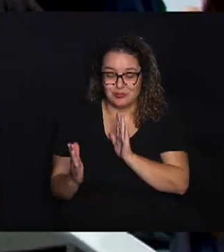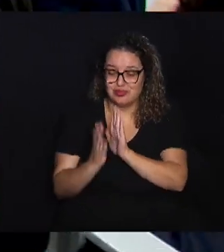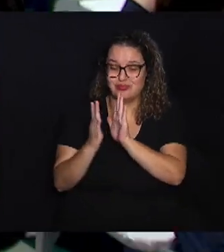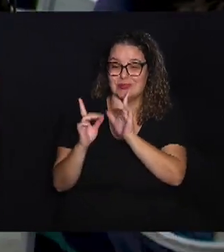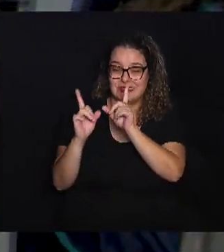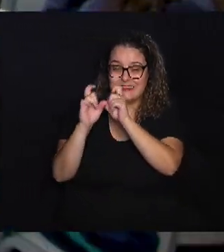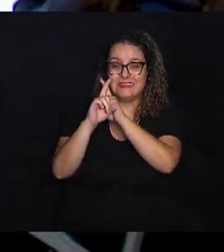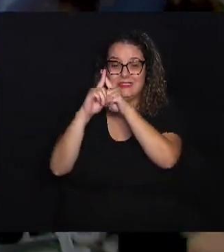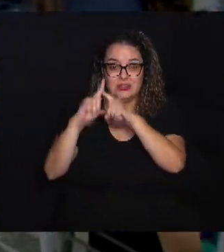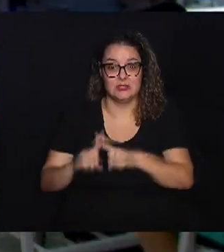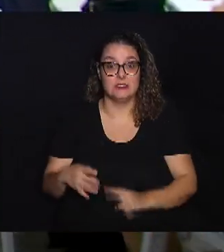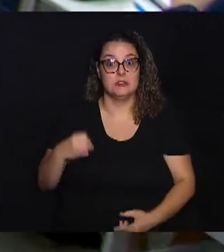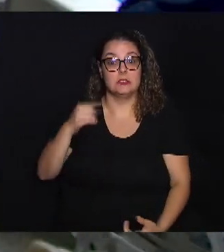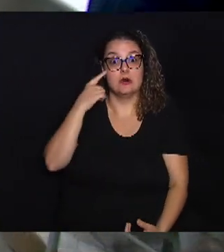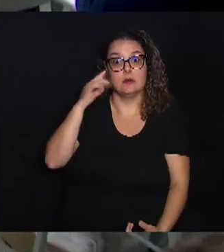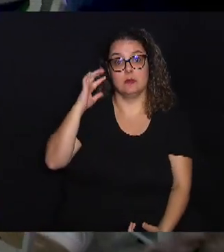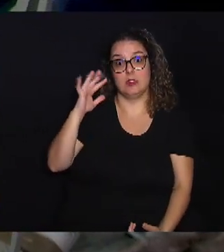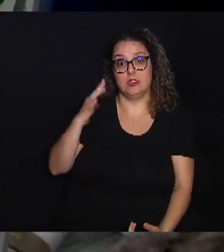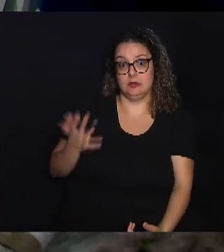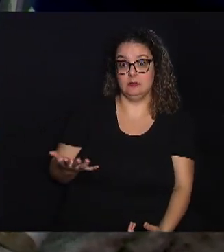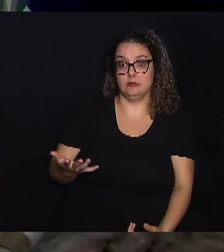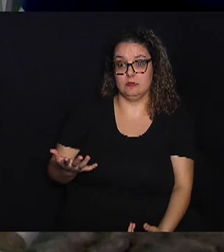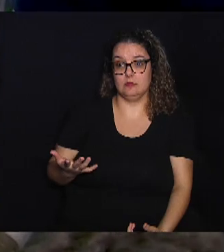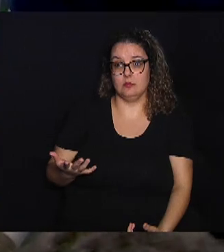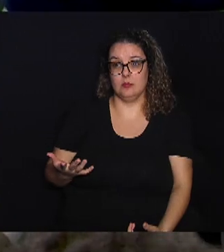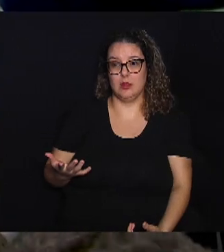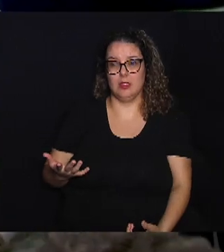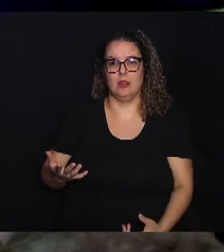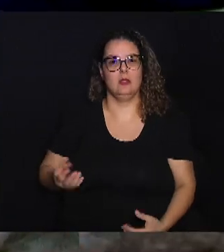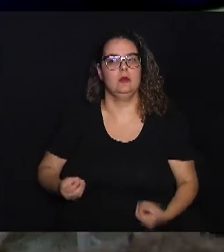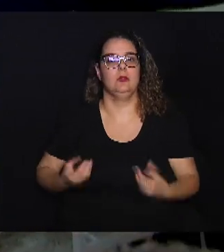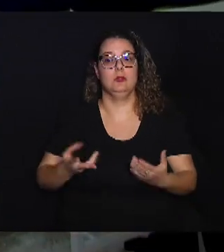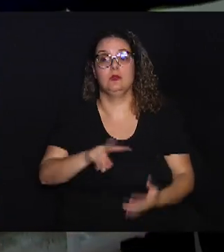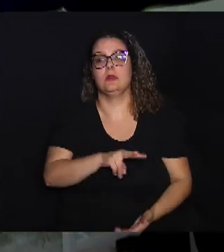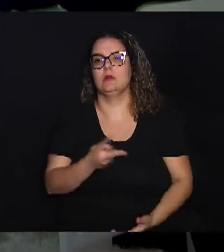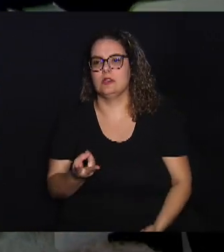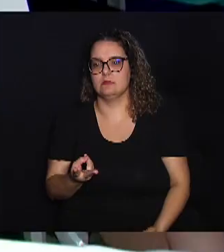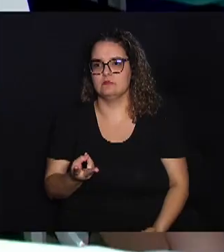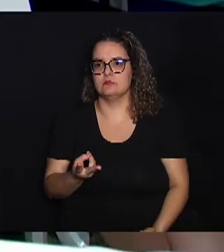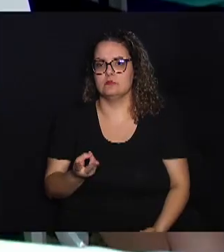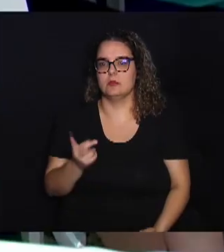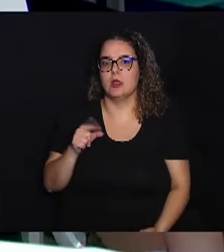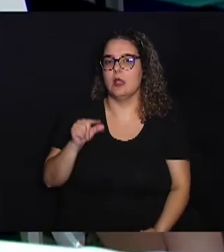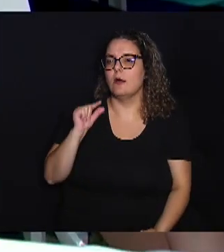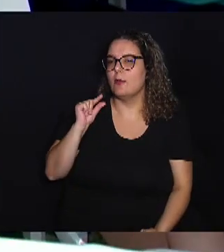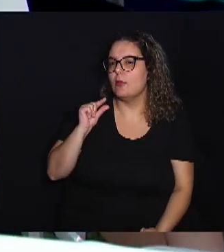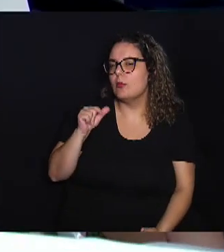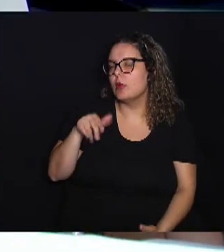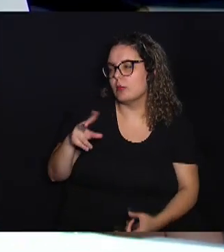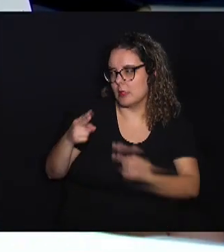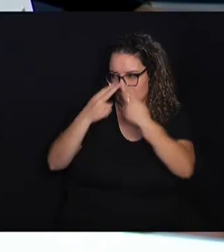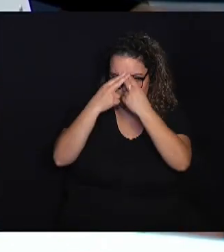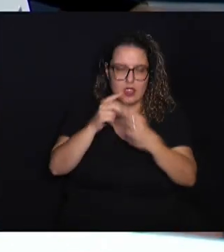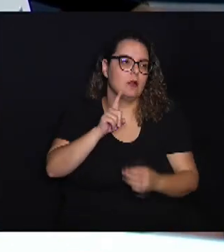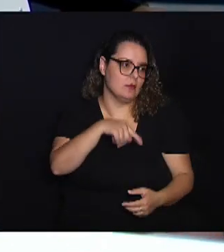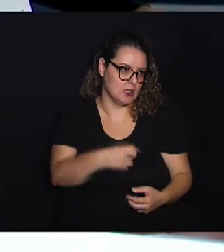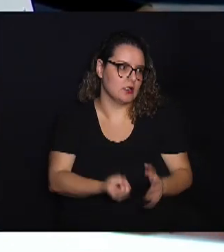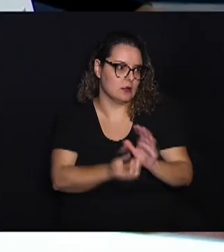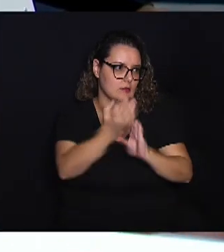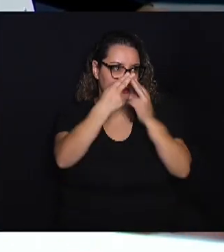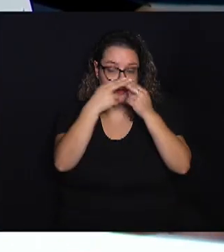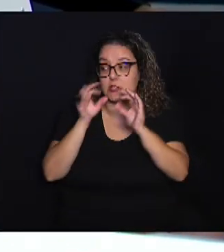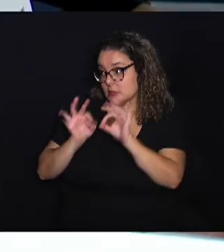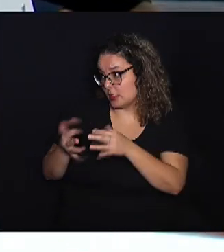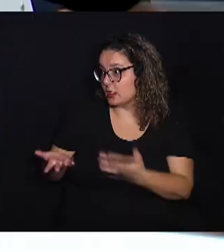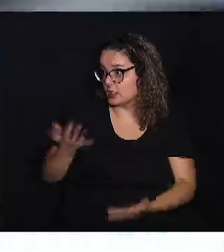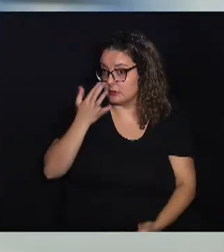instituição simplesmente impõe aquilo que é a transição, isso vai ser um pouco mais traumático para o aluno. Com certeza. Exatamente.